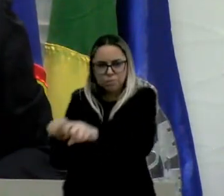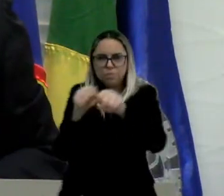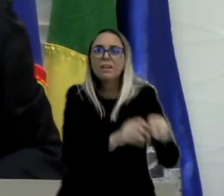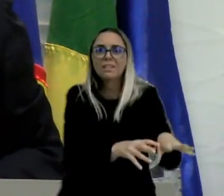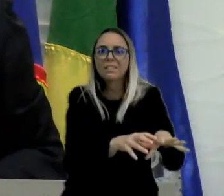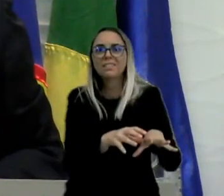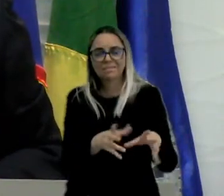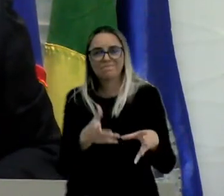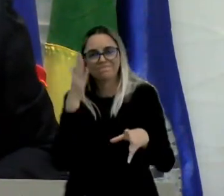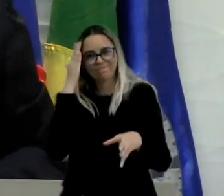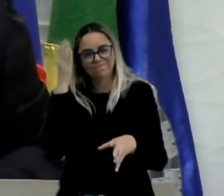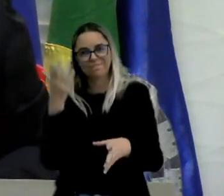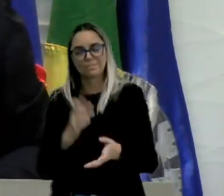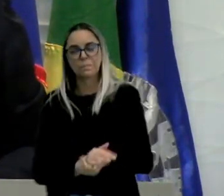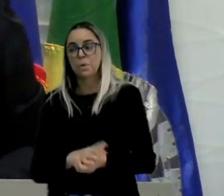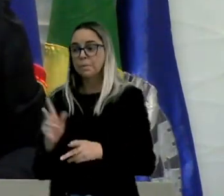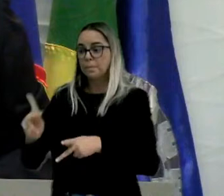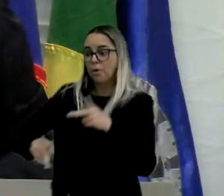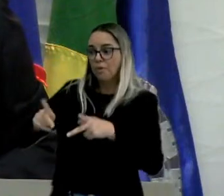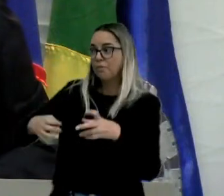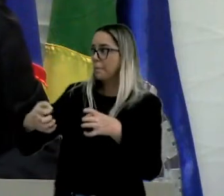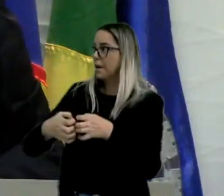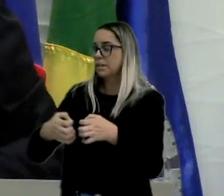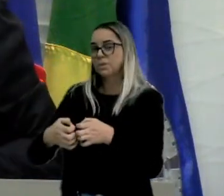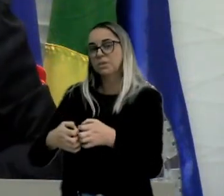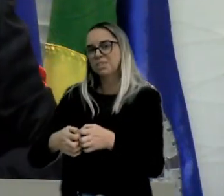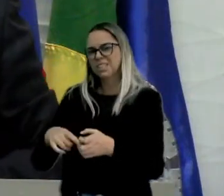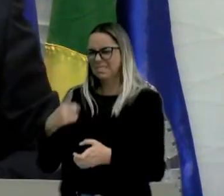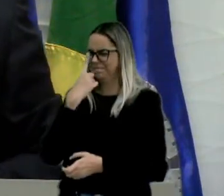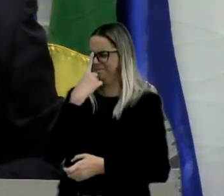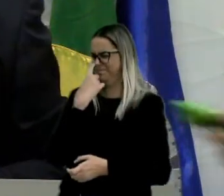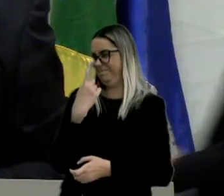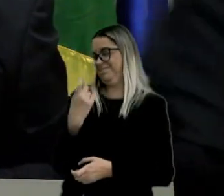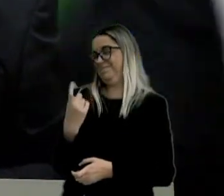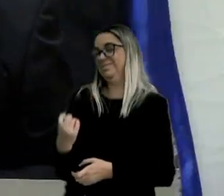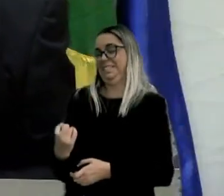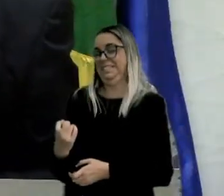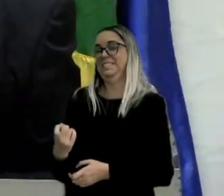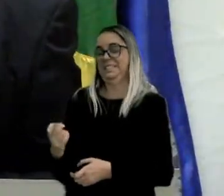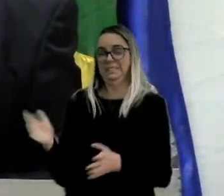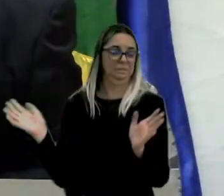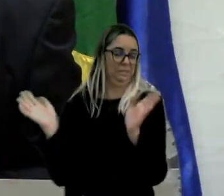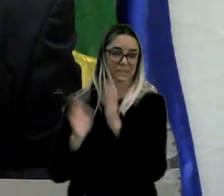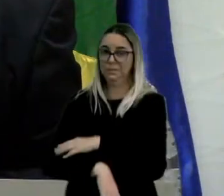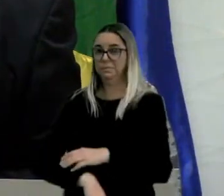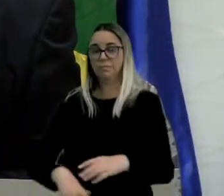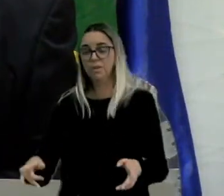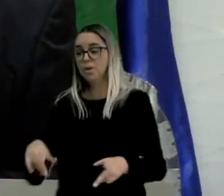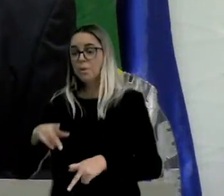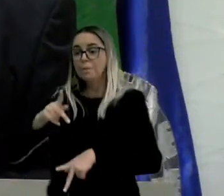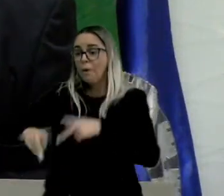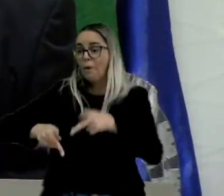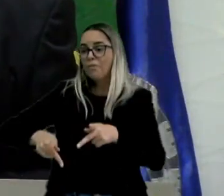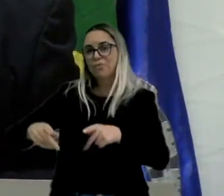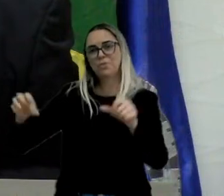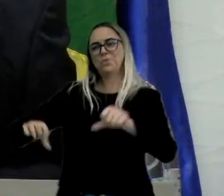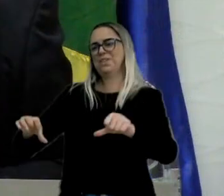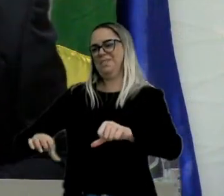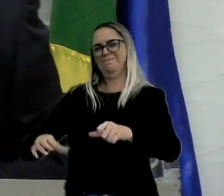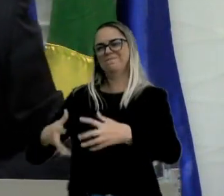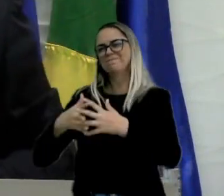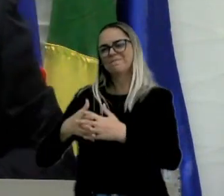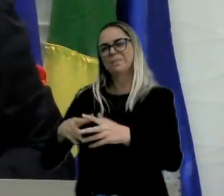lixo aquela população ali perto a fé dentina aquela população ali perto estão sendo prejudicado e